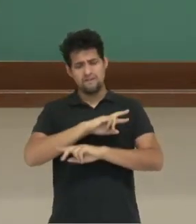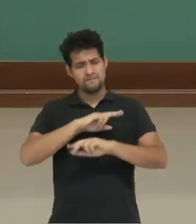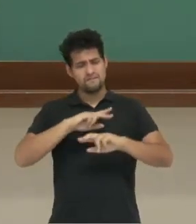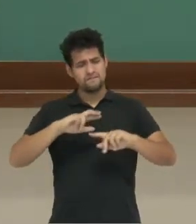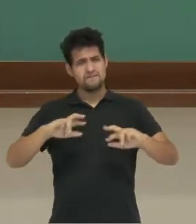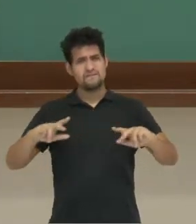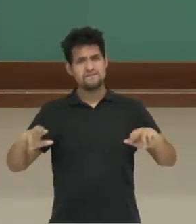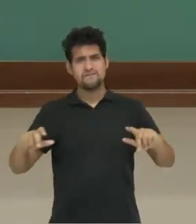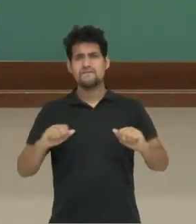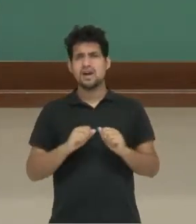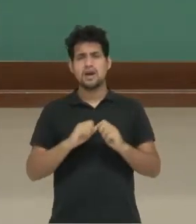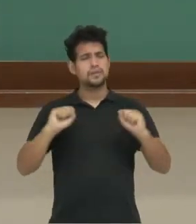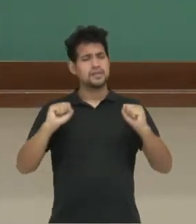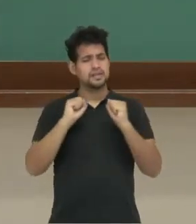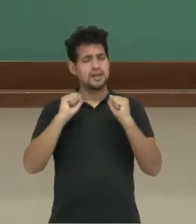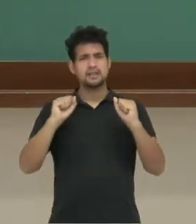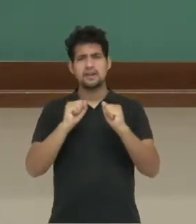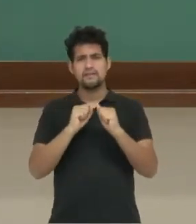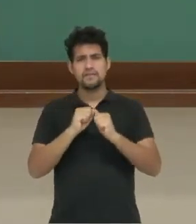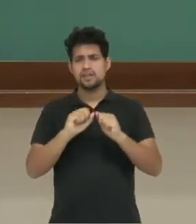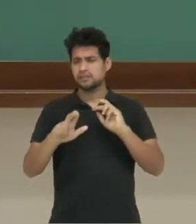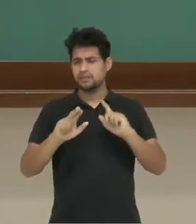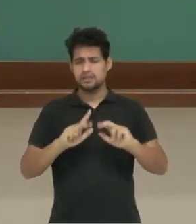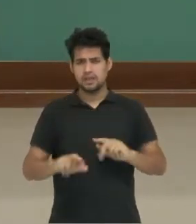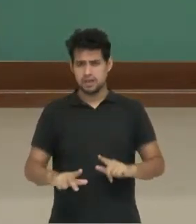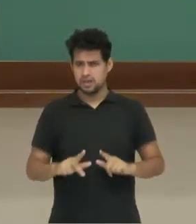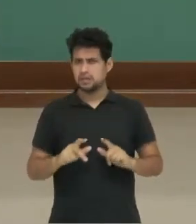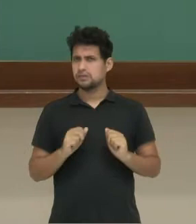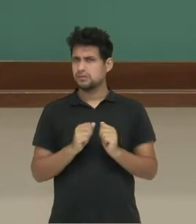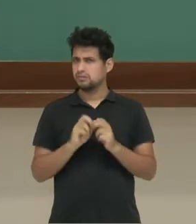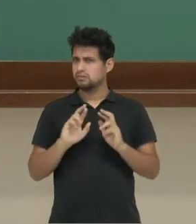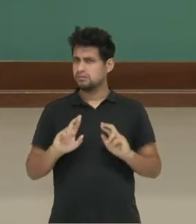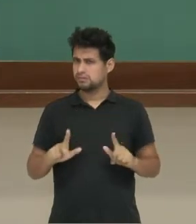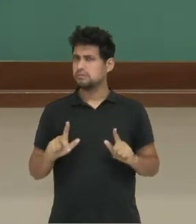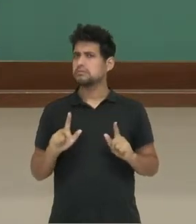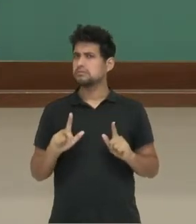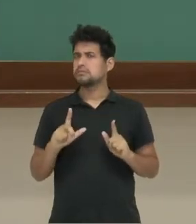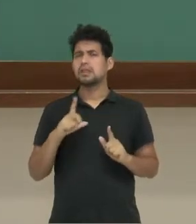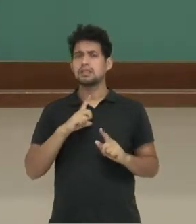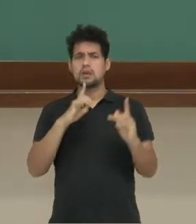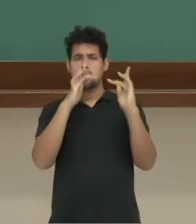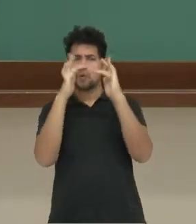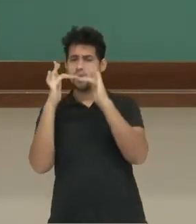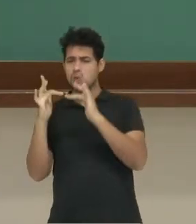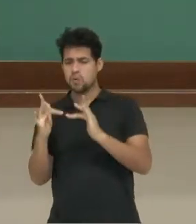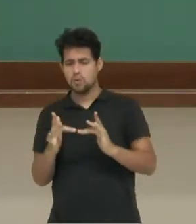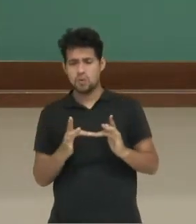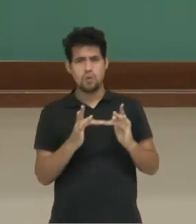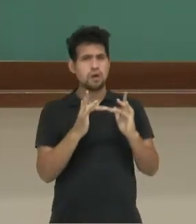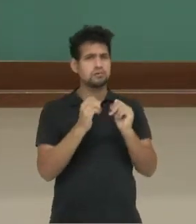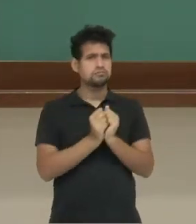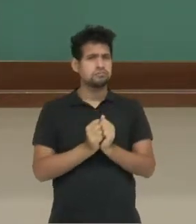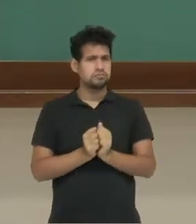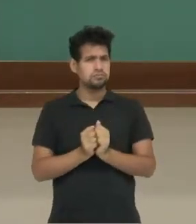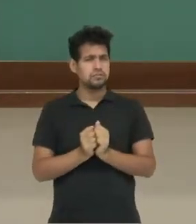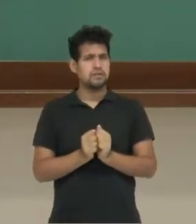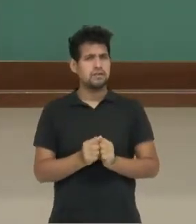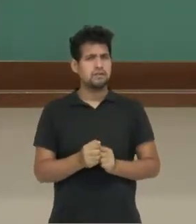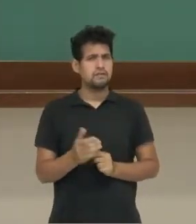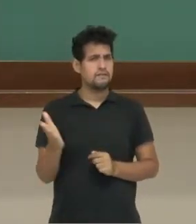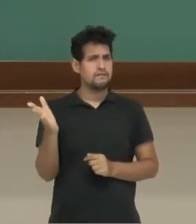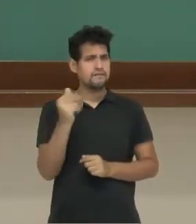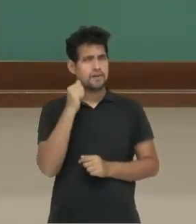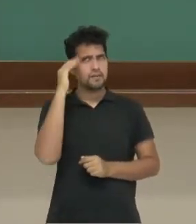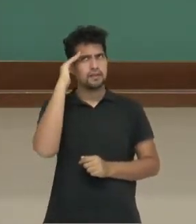os movimentos ao mesmo tempo, competem ao mesmo tempo, há uma interação entre eles. Vamos entender um pouquinho como